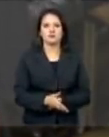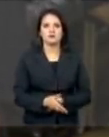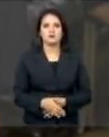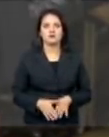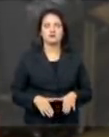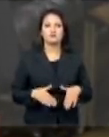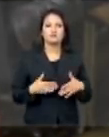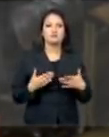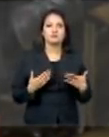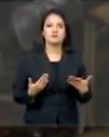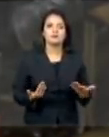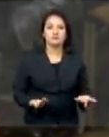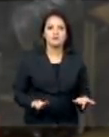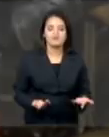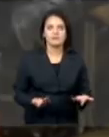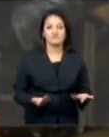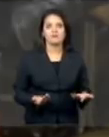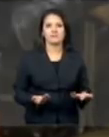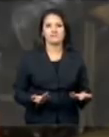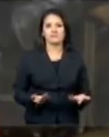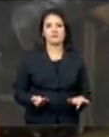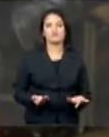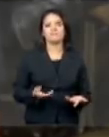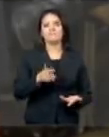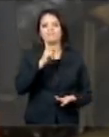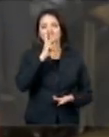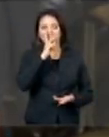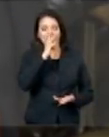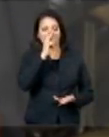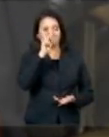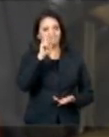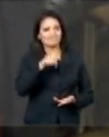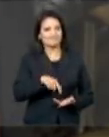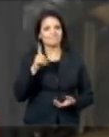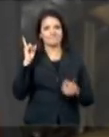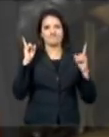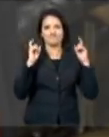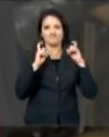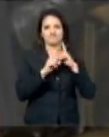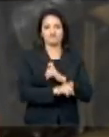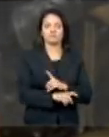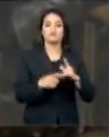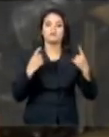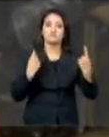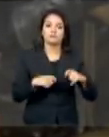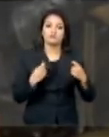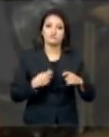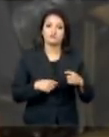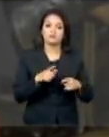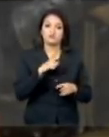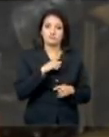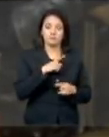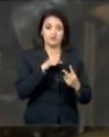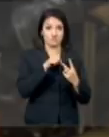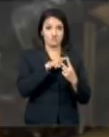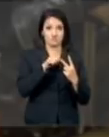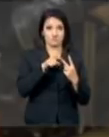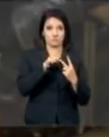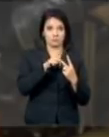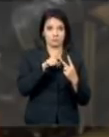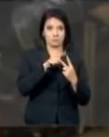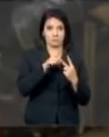esse tipo de aposentadoria um ato composto que haveria necessidade da conjugação de duas vontades